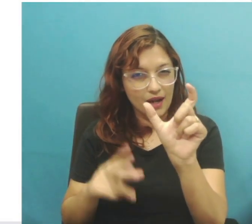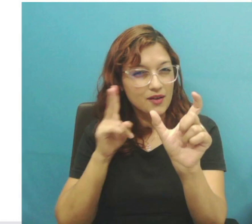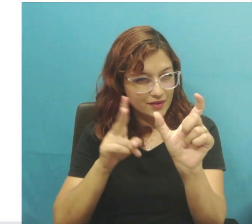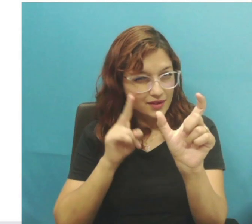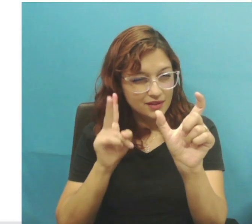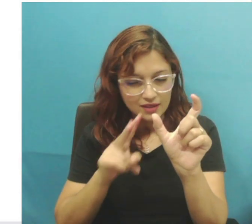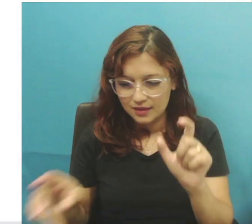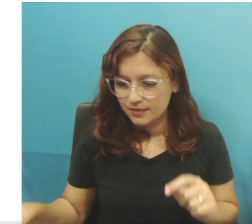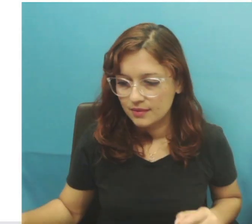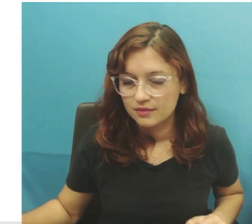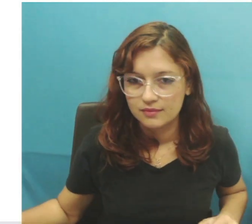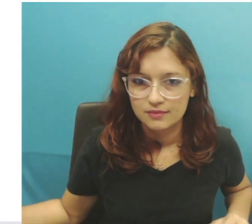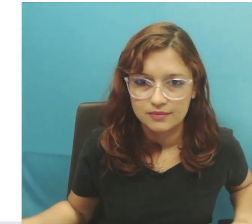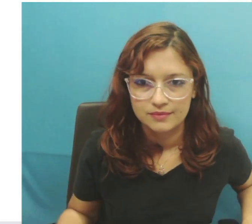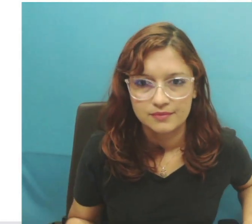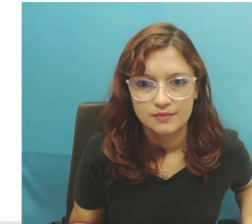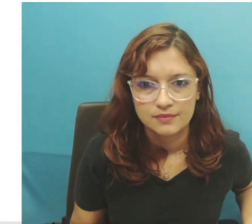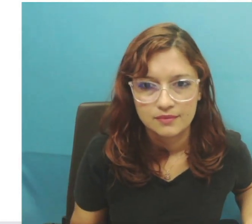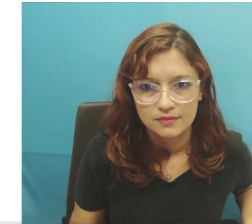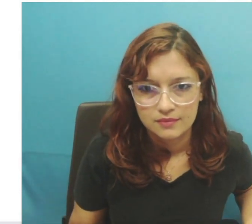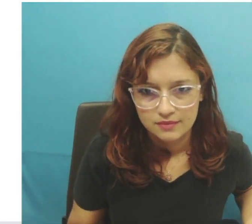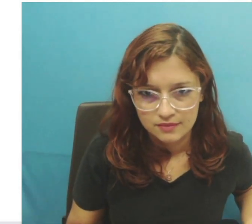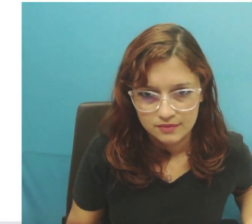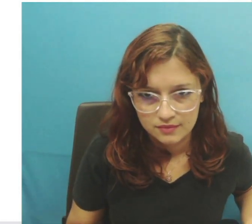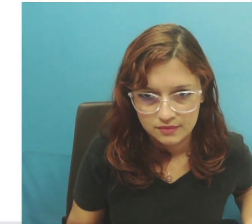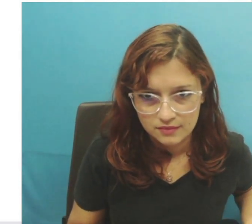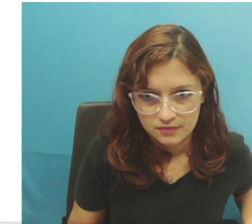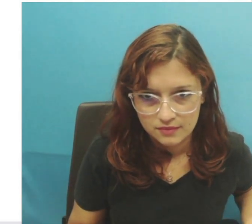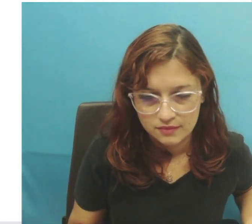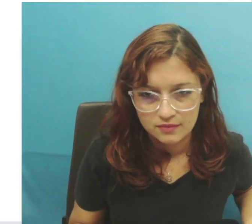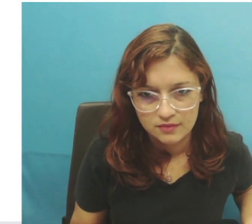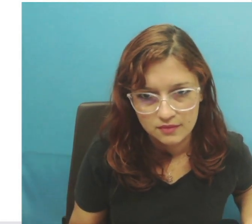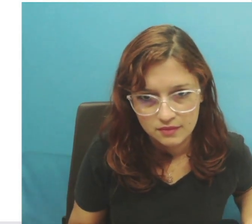Então, lembra da palavra?